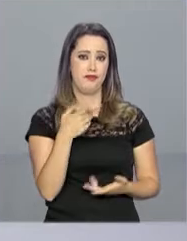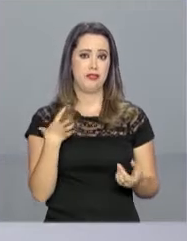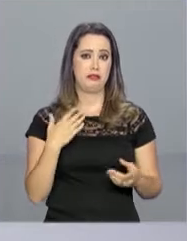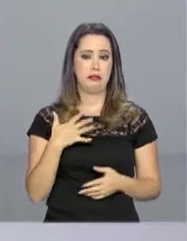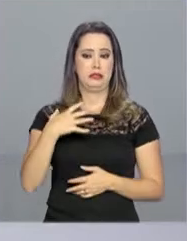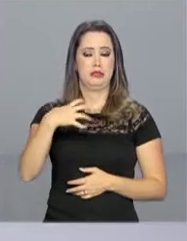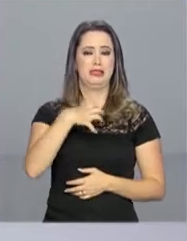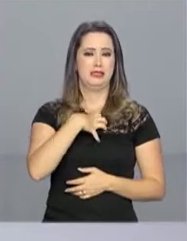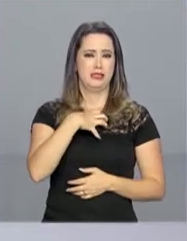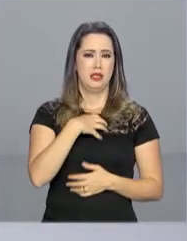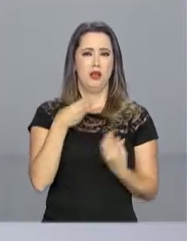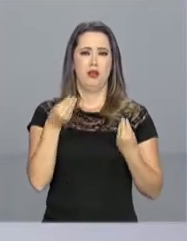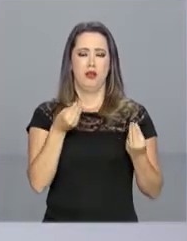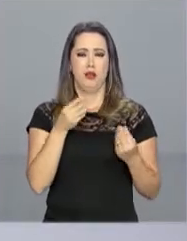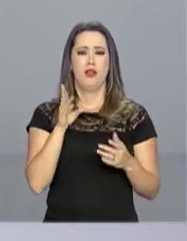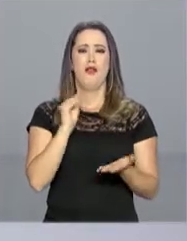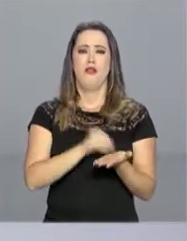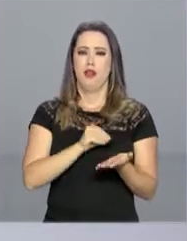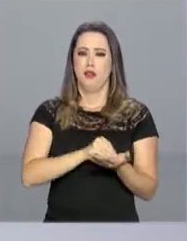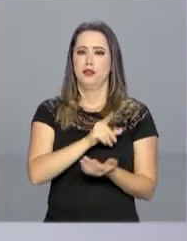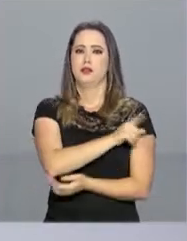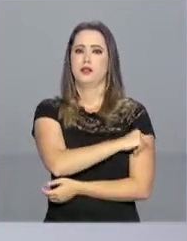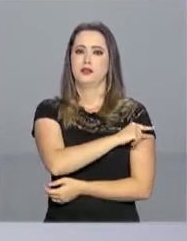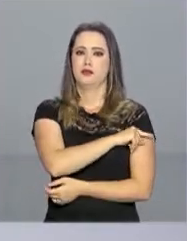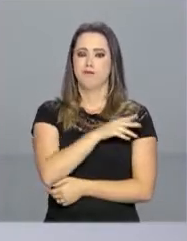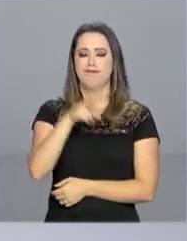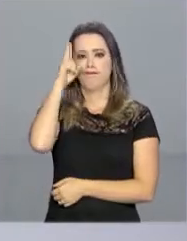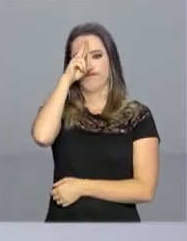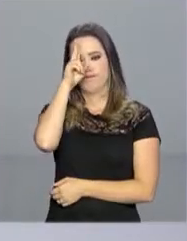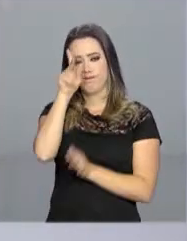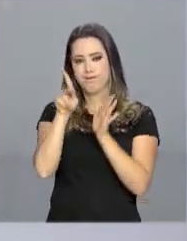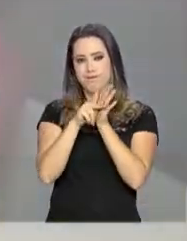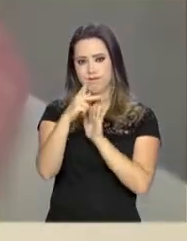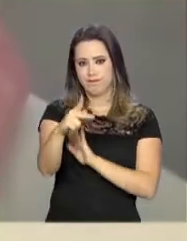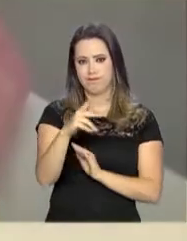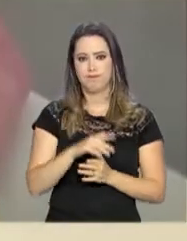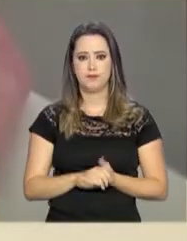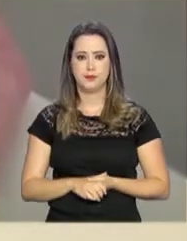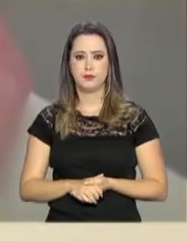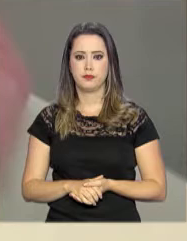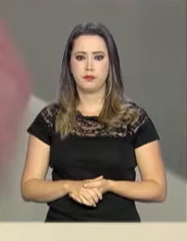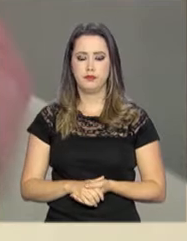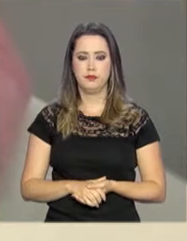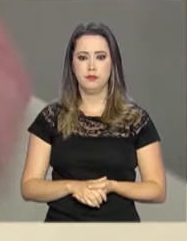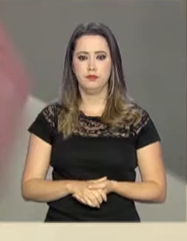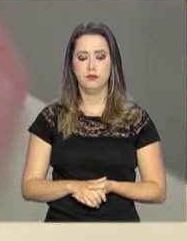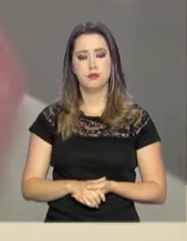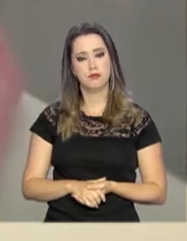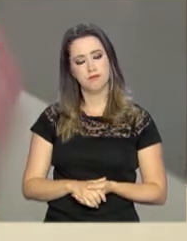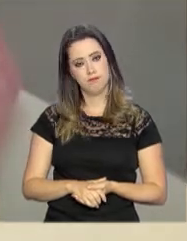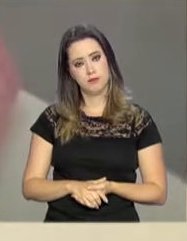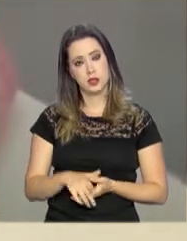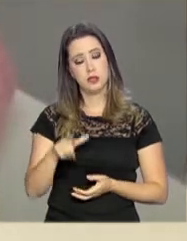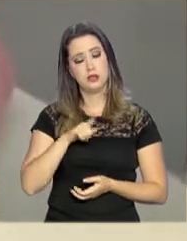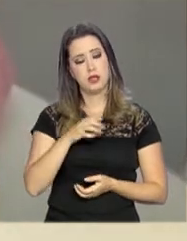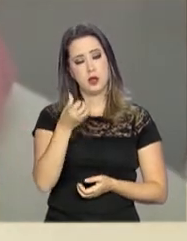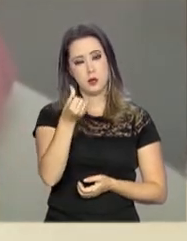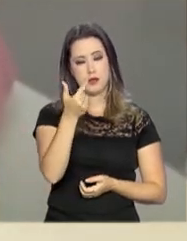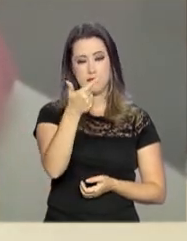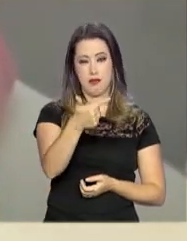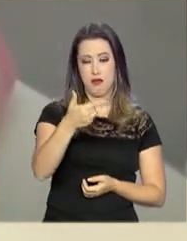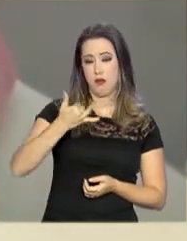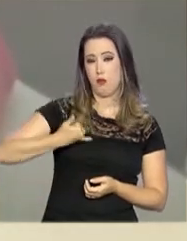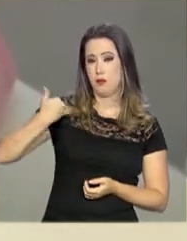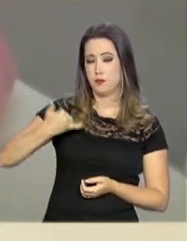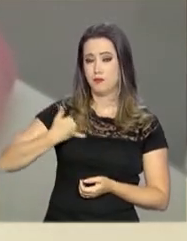o impacto que a falta dessa vacina causou na história dela. Eu estou com 62